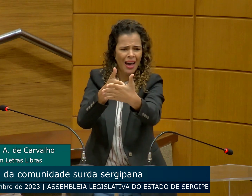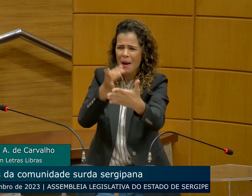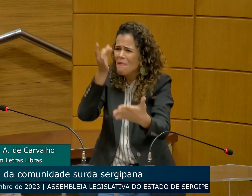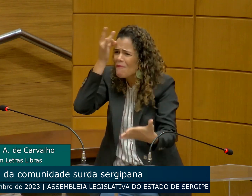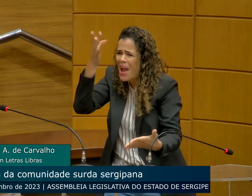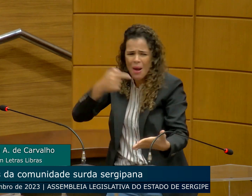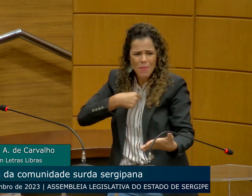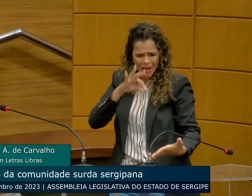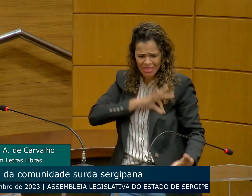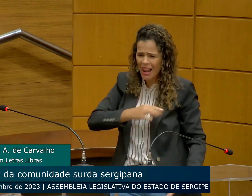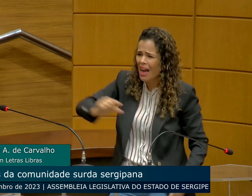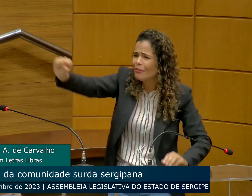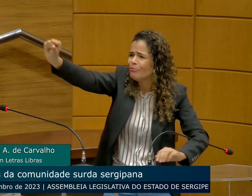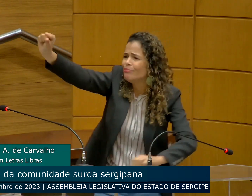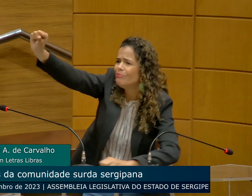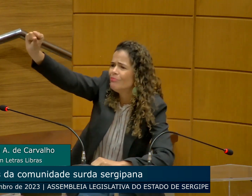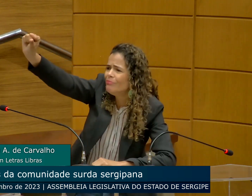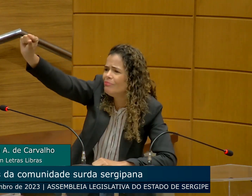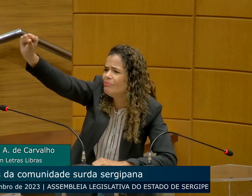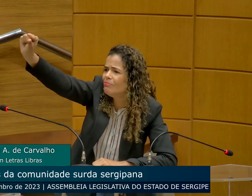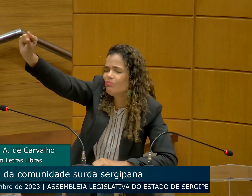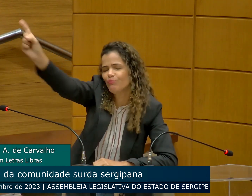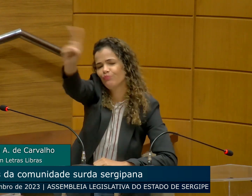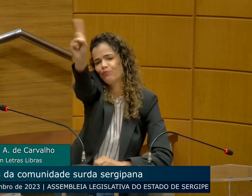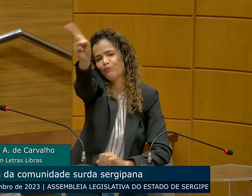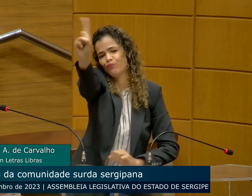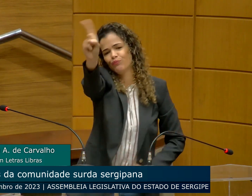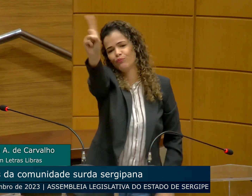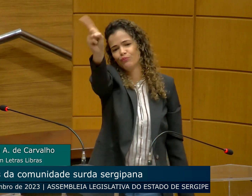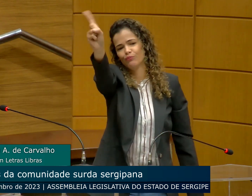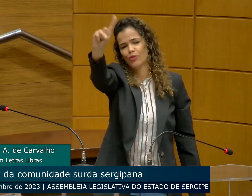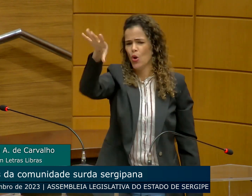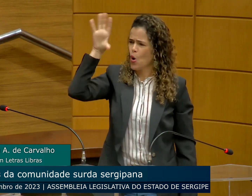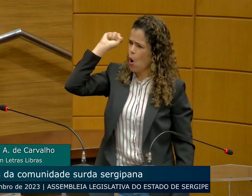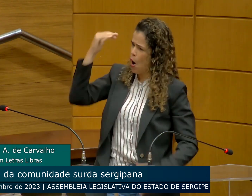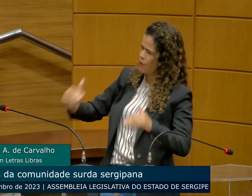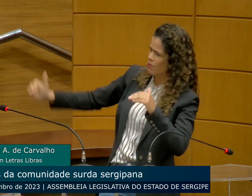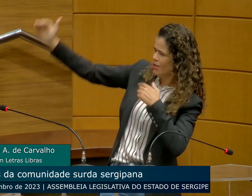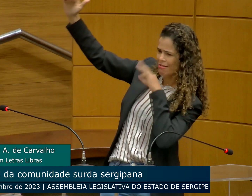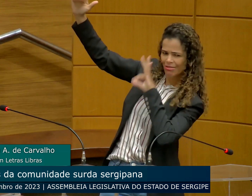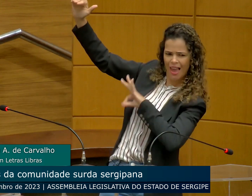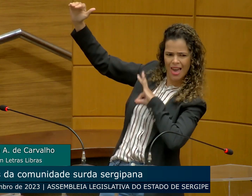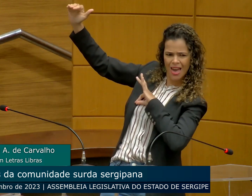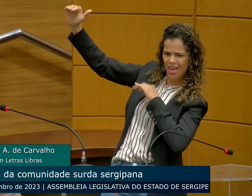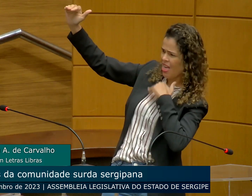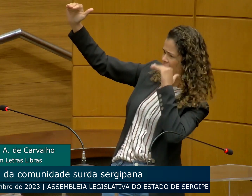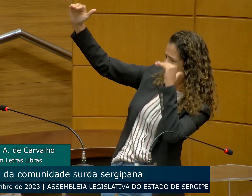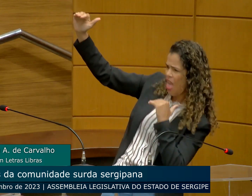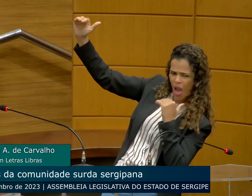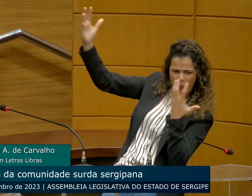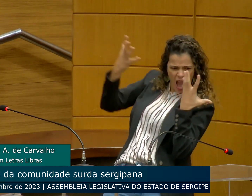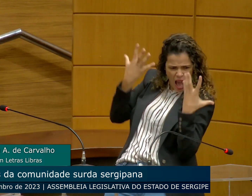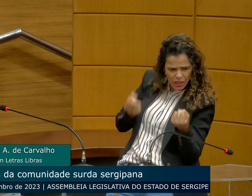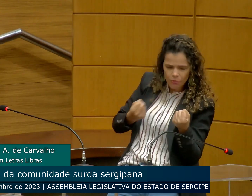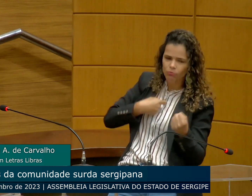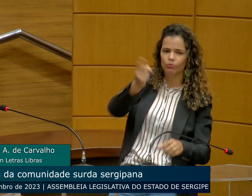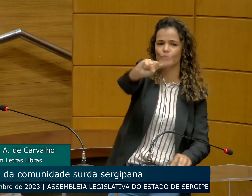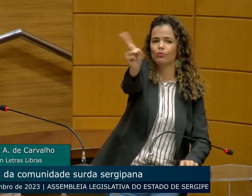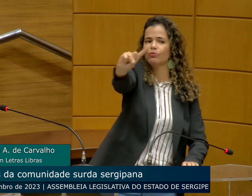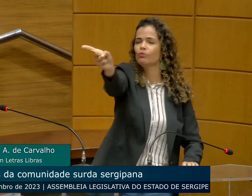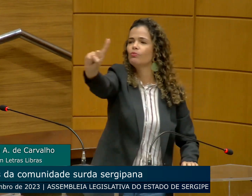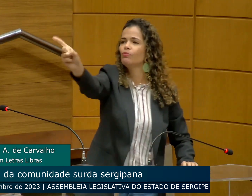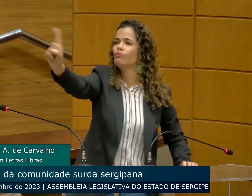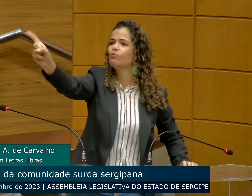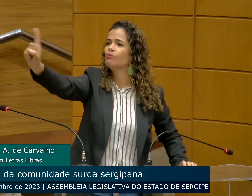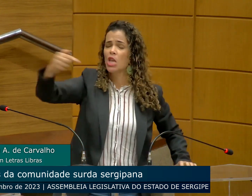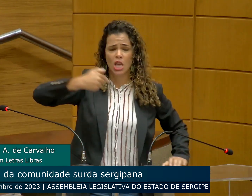Tinha aquelas barreiras, né? Era muito pouco, mas aí eu não aceitava, porque na